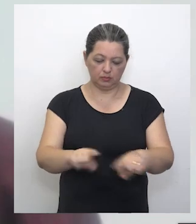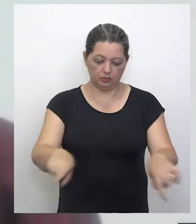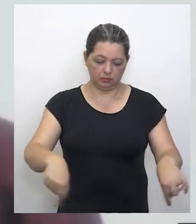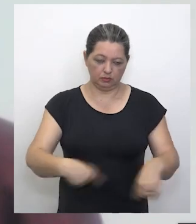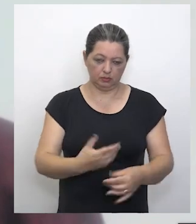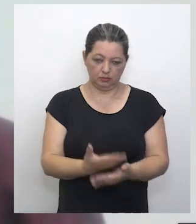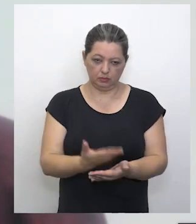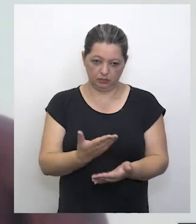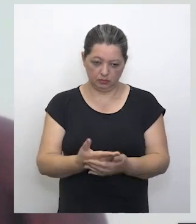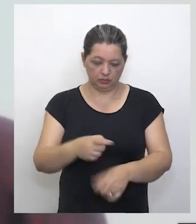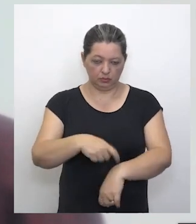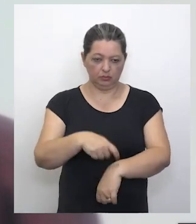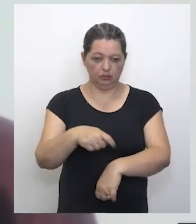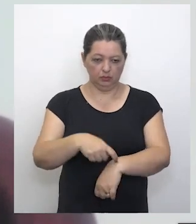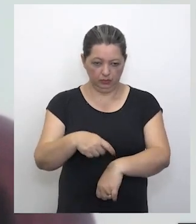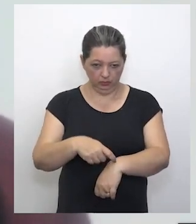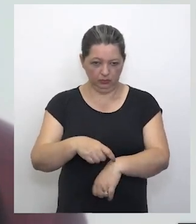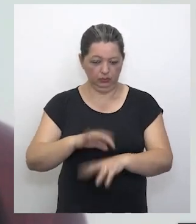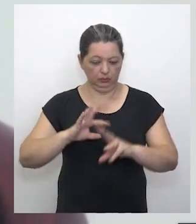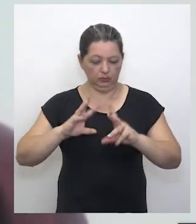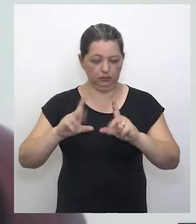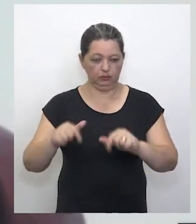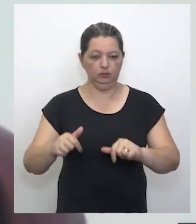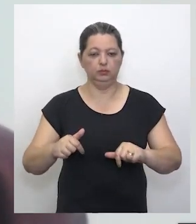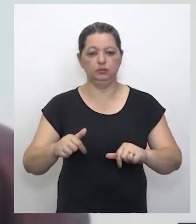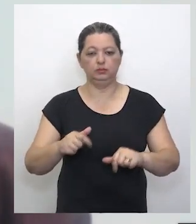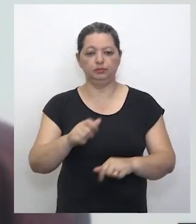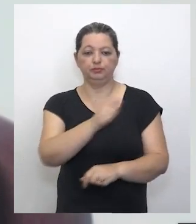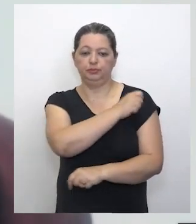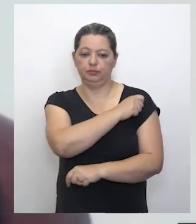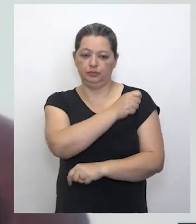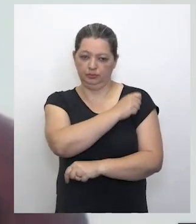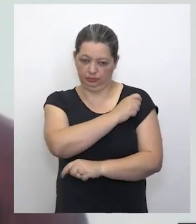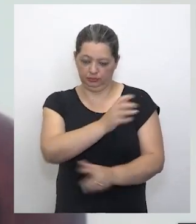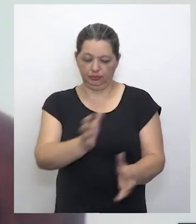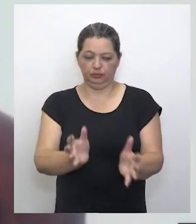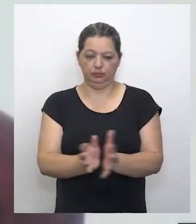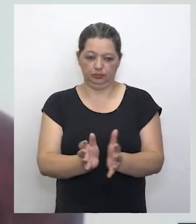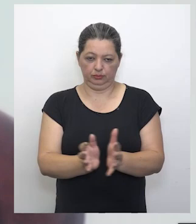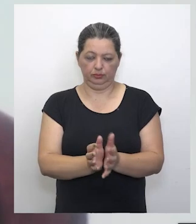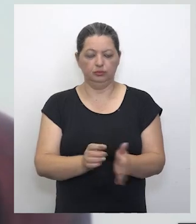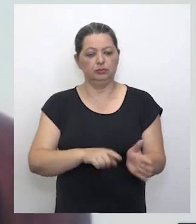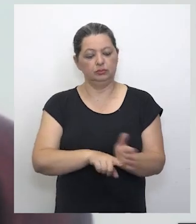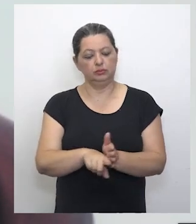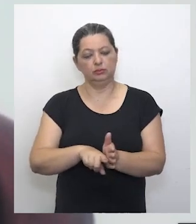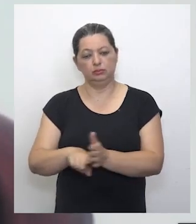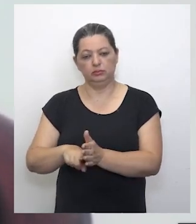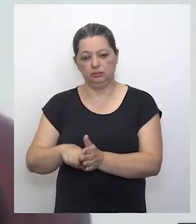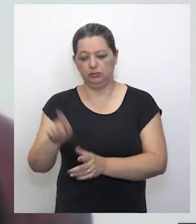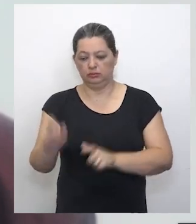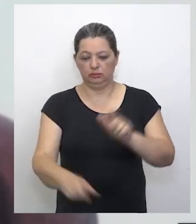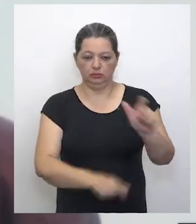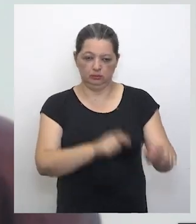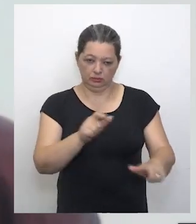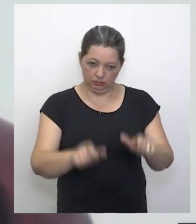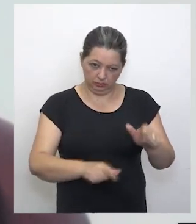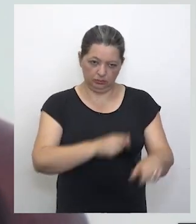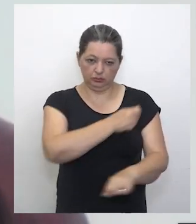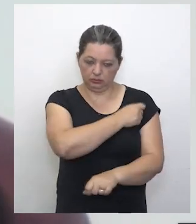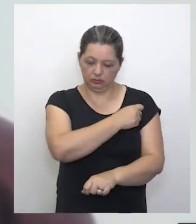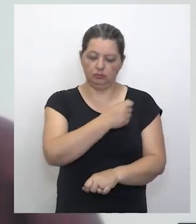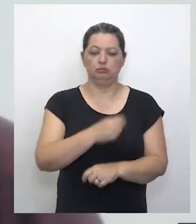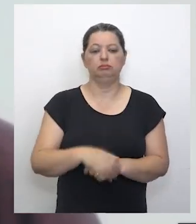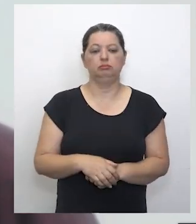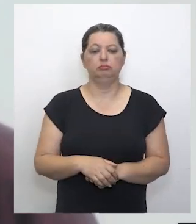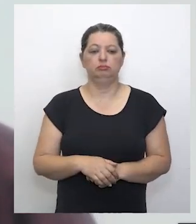realização da sondagem com todas as crianças da turma. A sondagem deve ser realizada individualmente, né, um estudante por